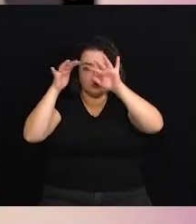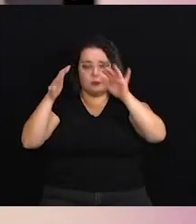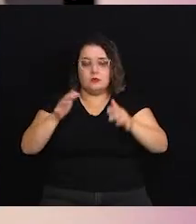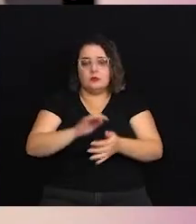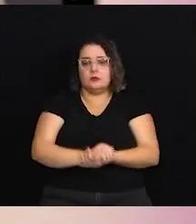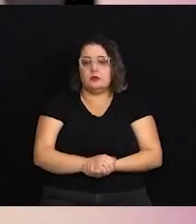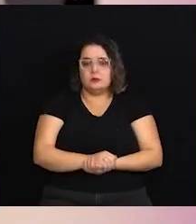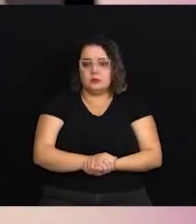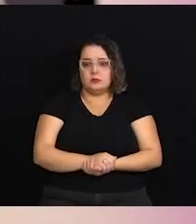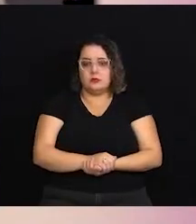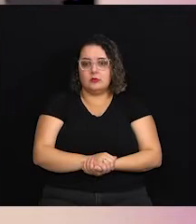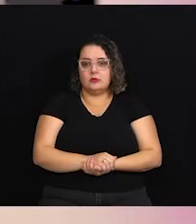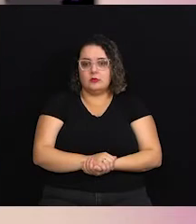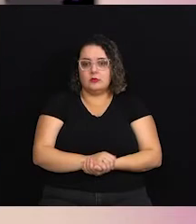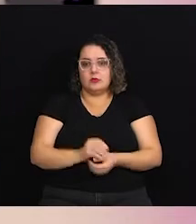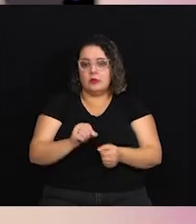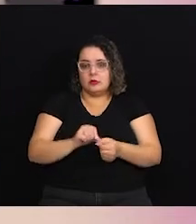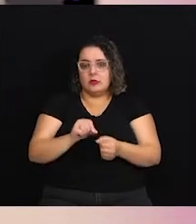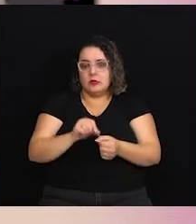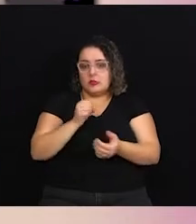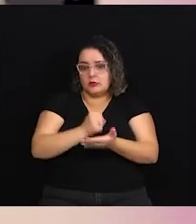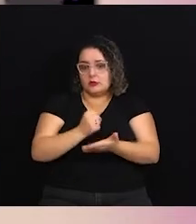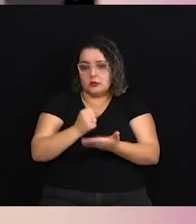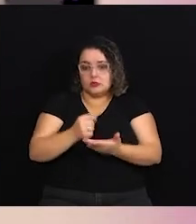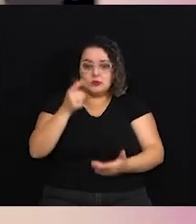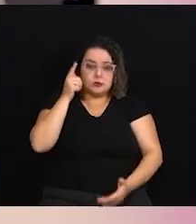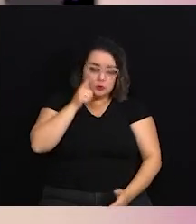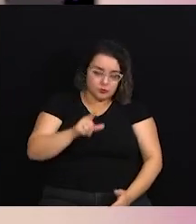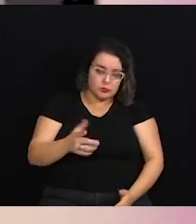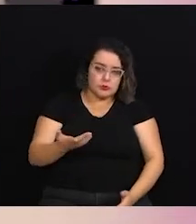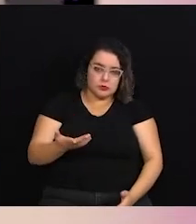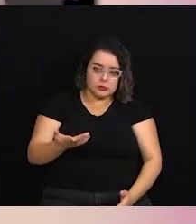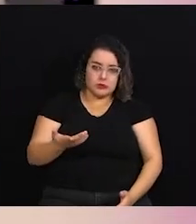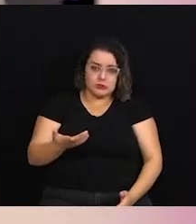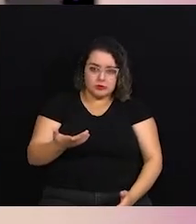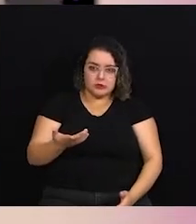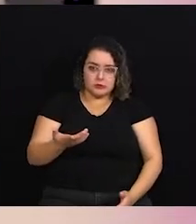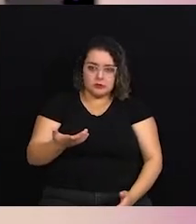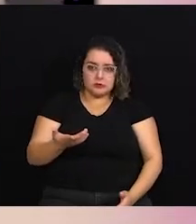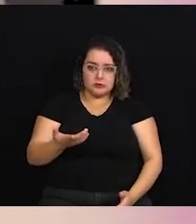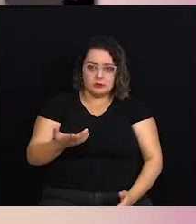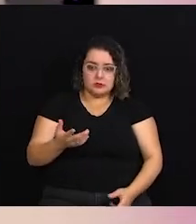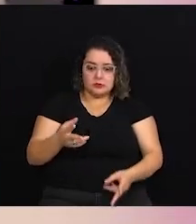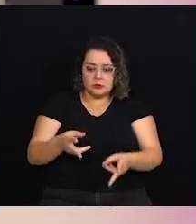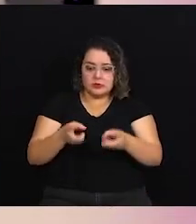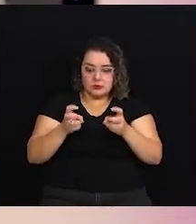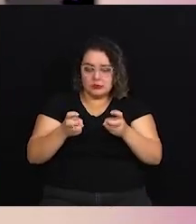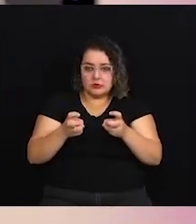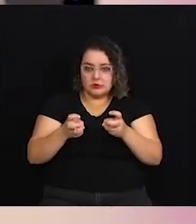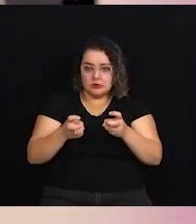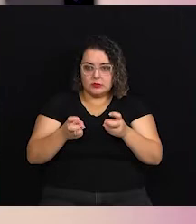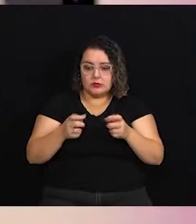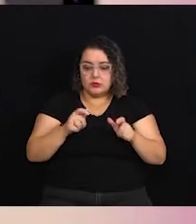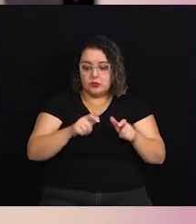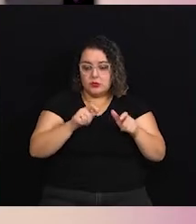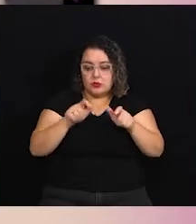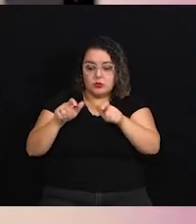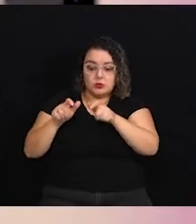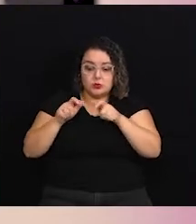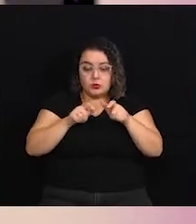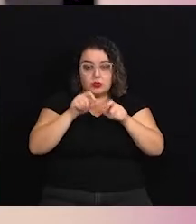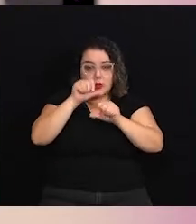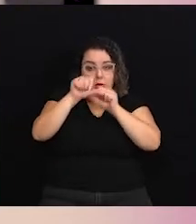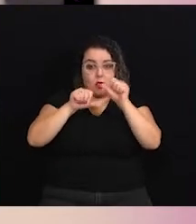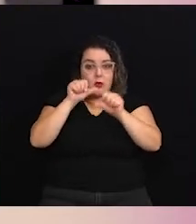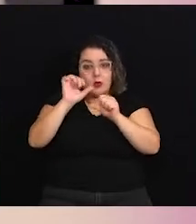então e fazendo registro nós conseguimos aí detectar aonde